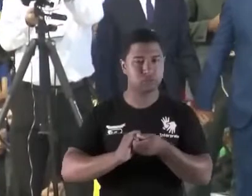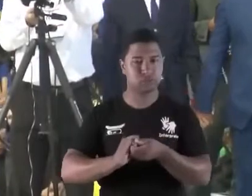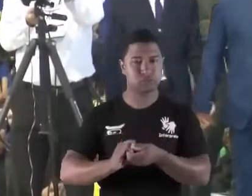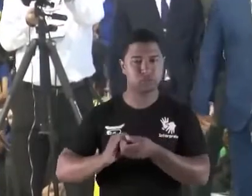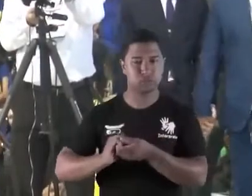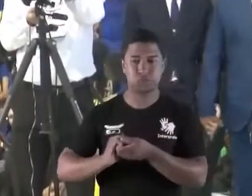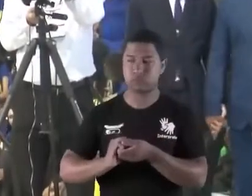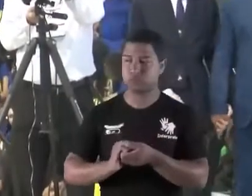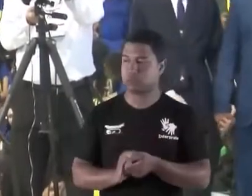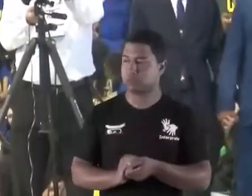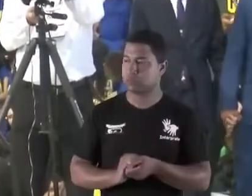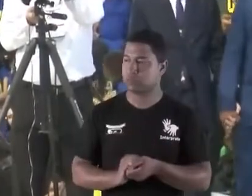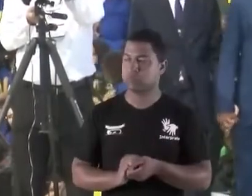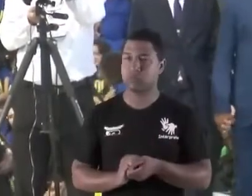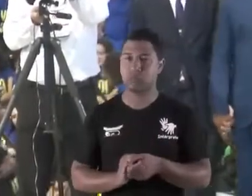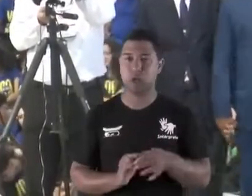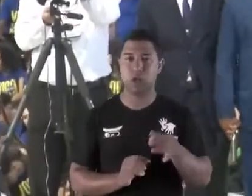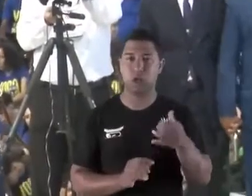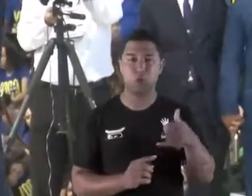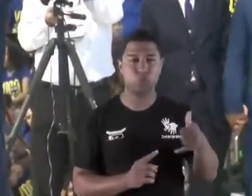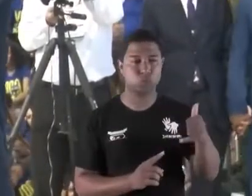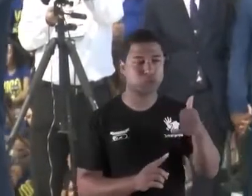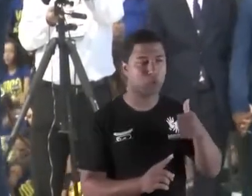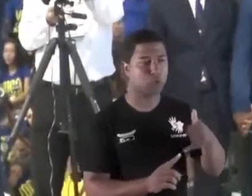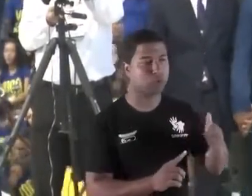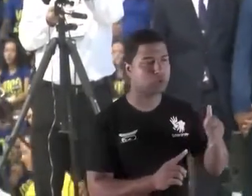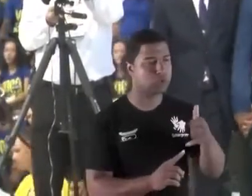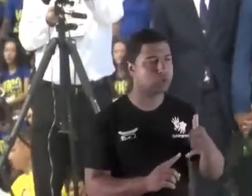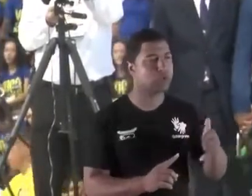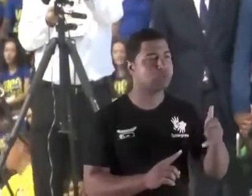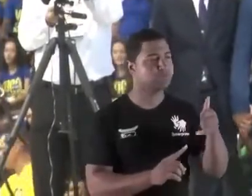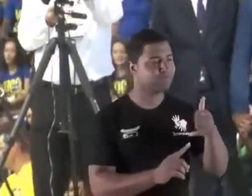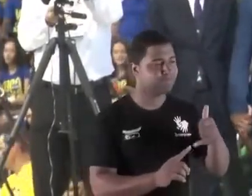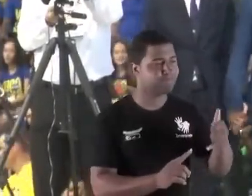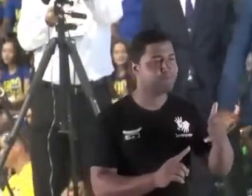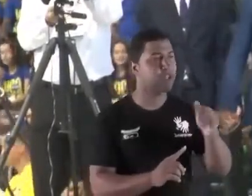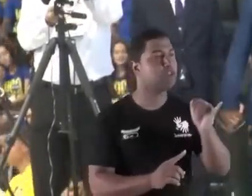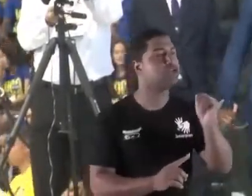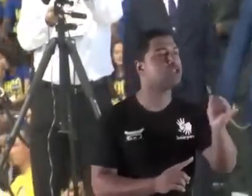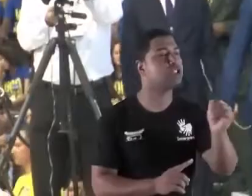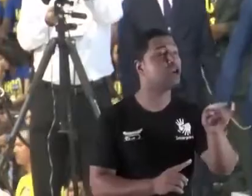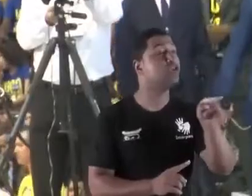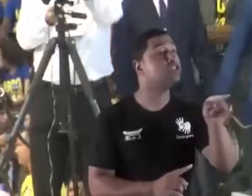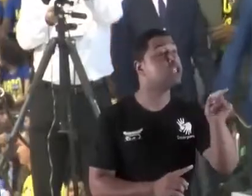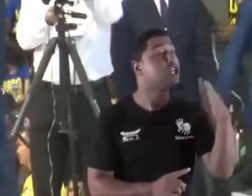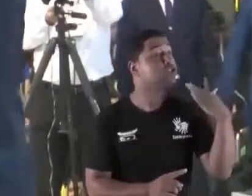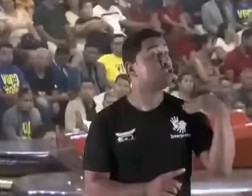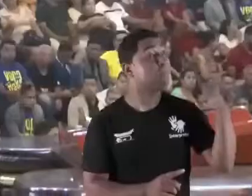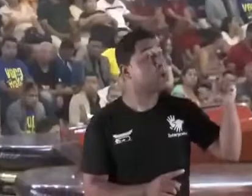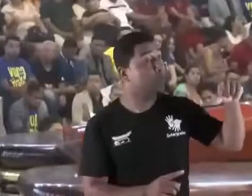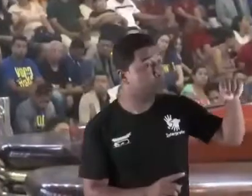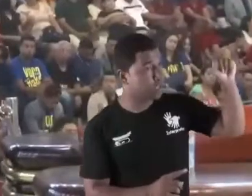passa um som para ele e diga: você é vocacionado?